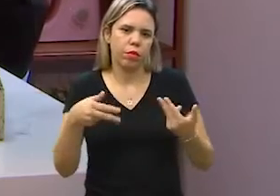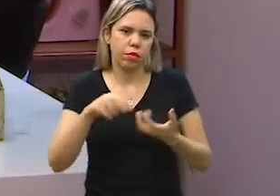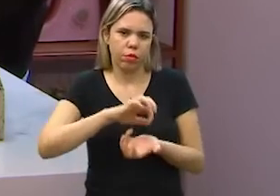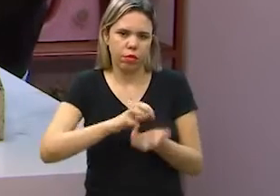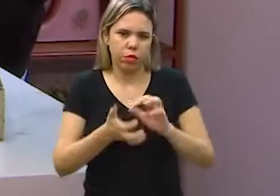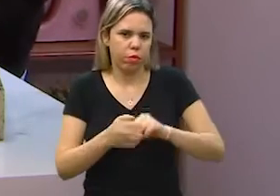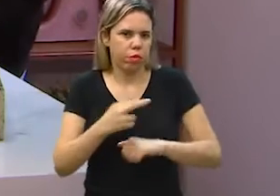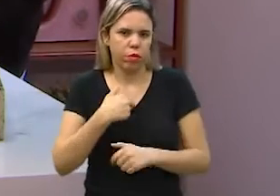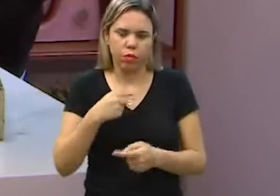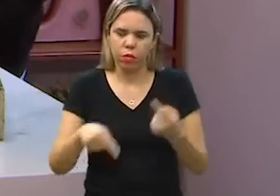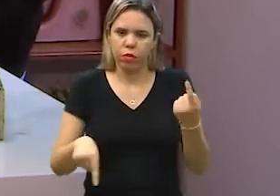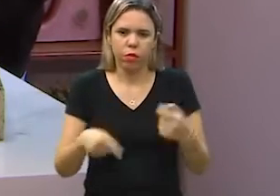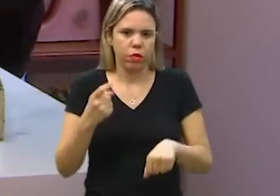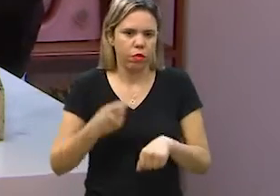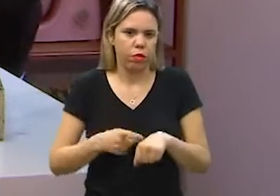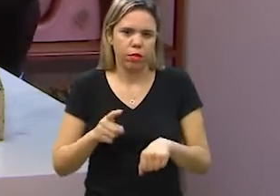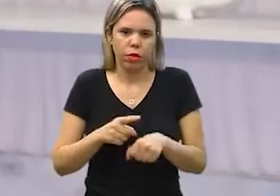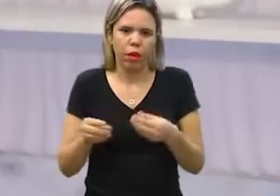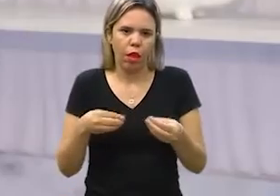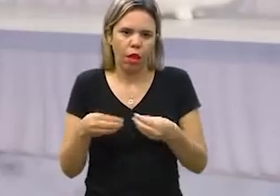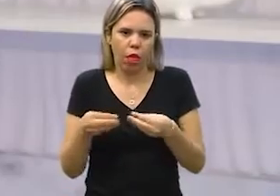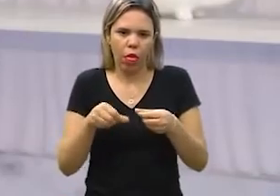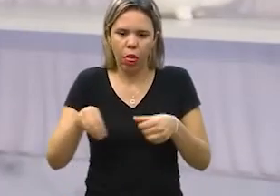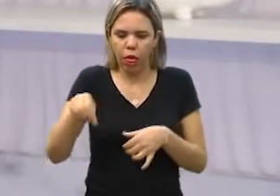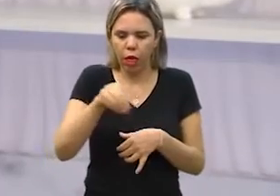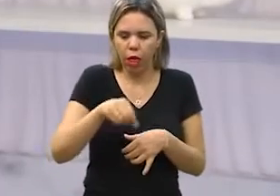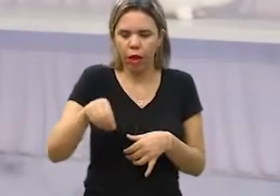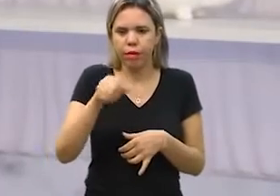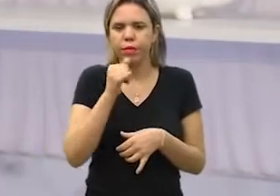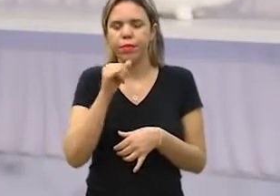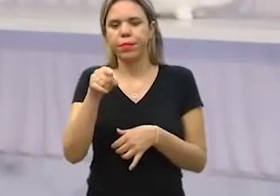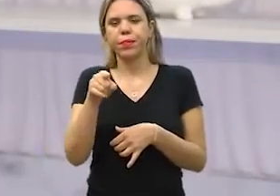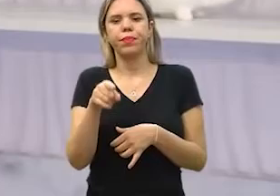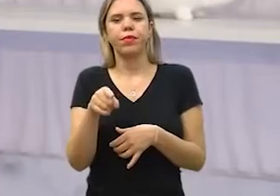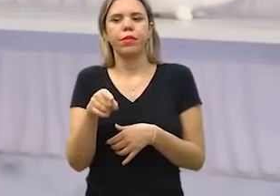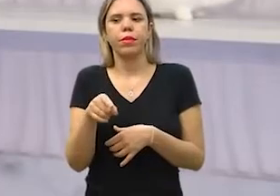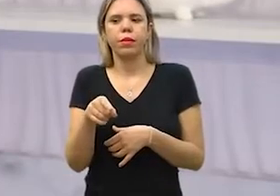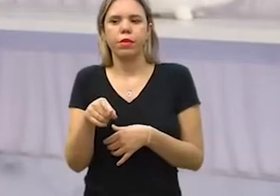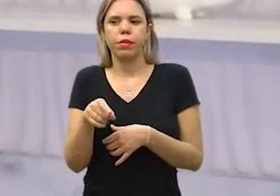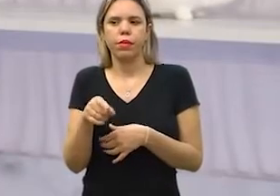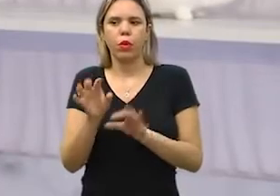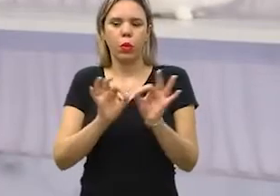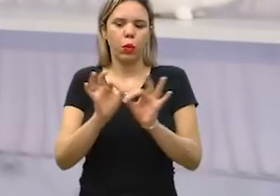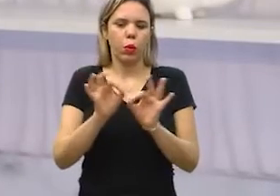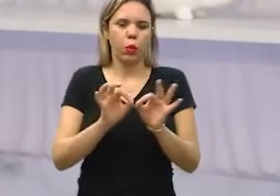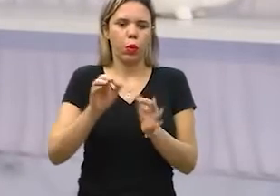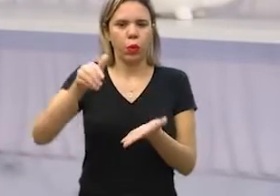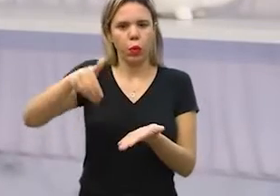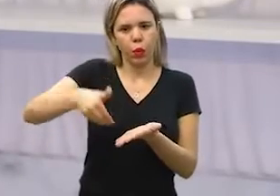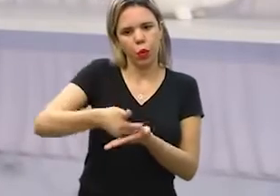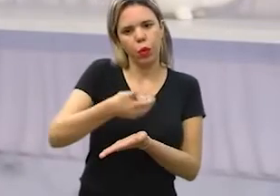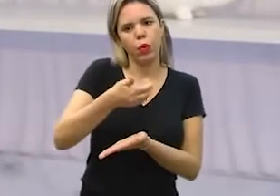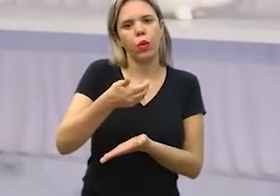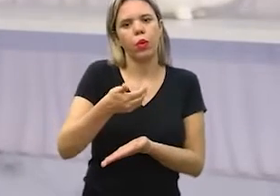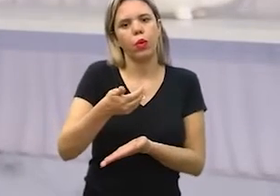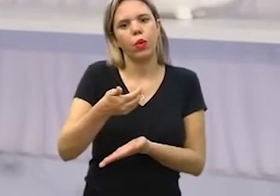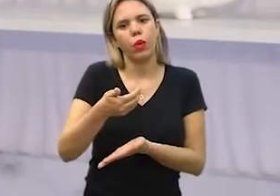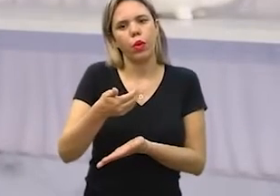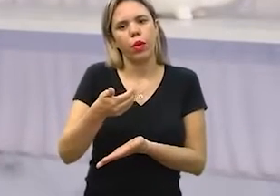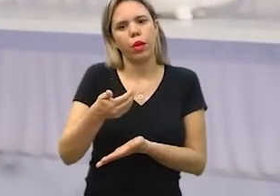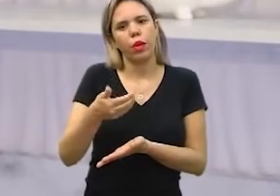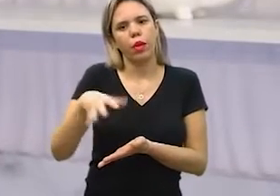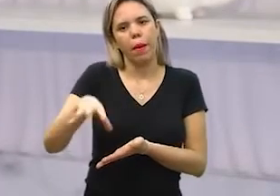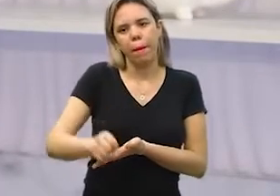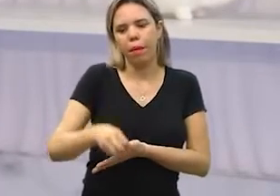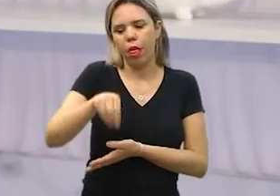uma massa. Não pode chegar nesse ponto. Não, ela tem que ficar essa farofinha. Aquele ponto que você ajustou a colher, ela fica. E aquele ponto que